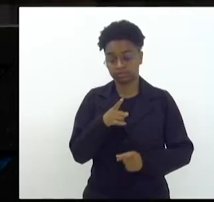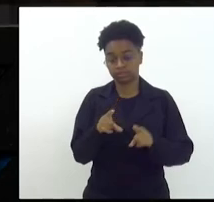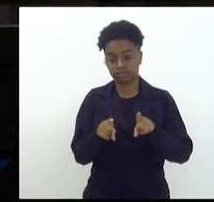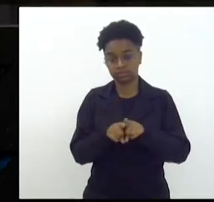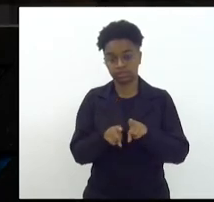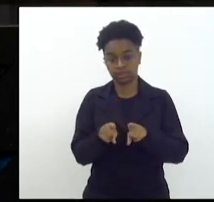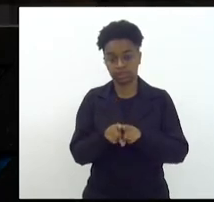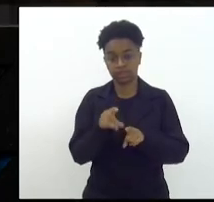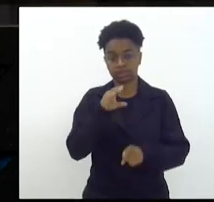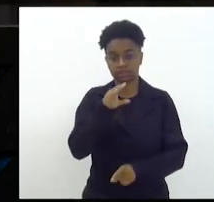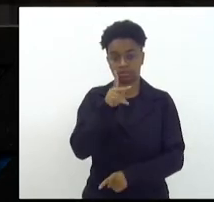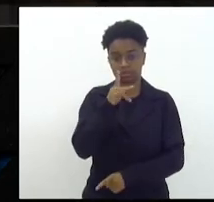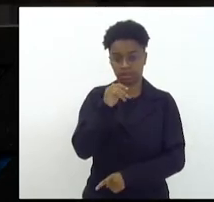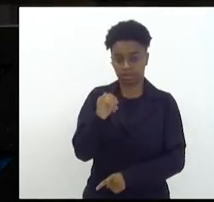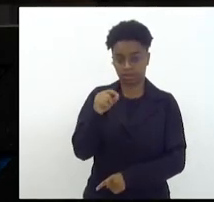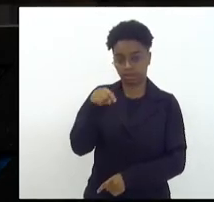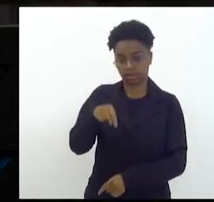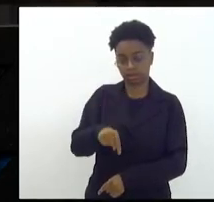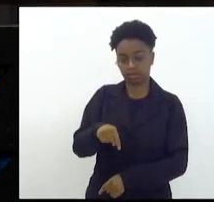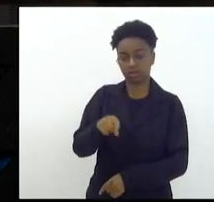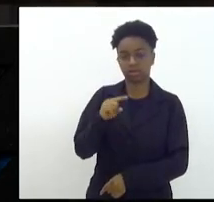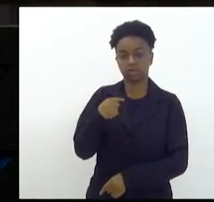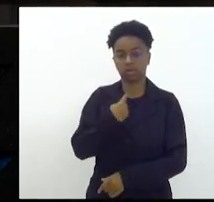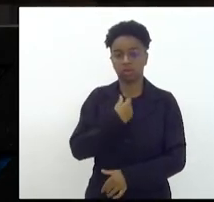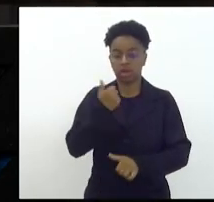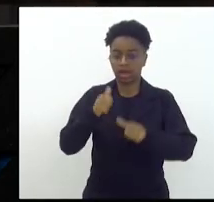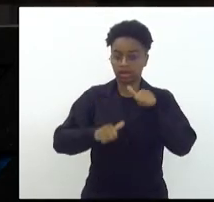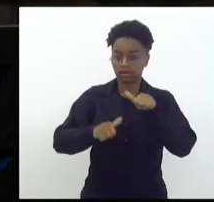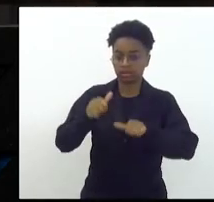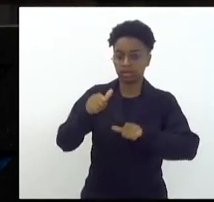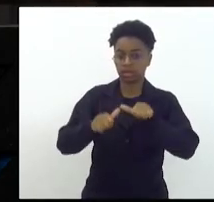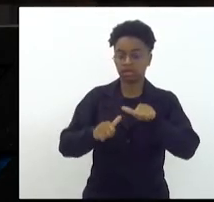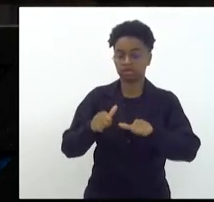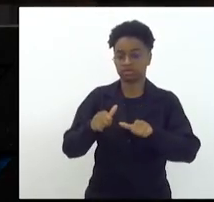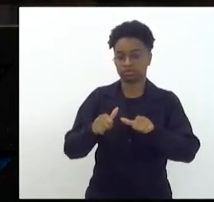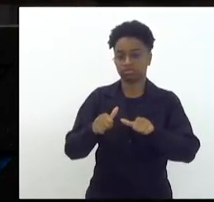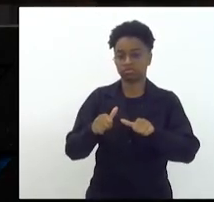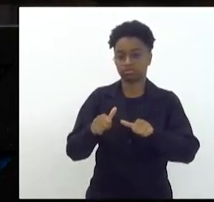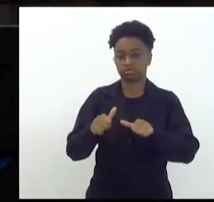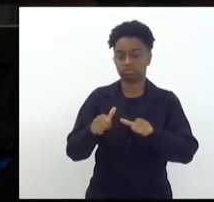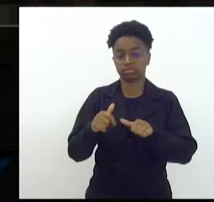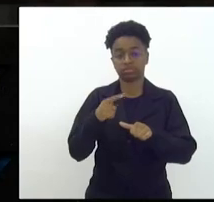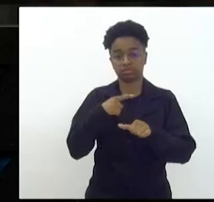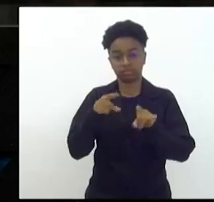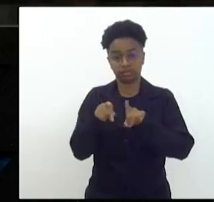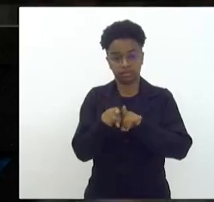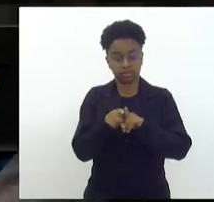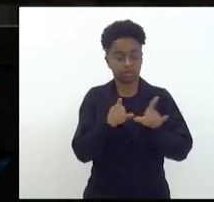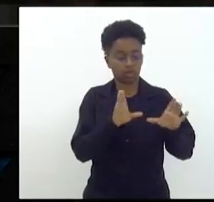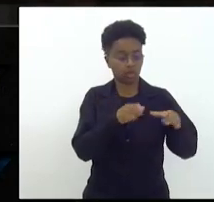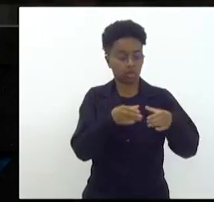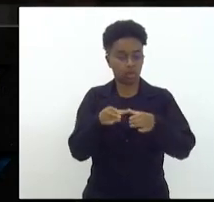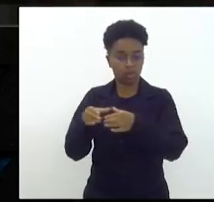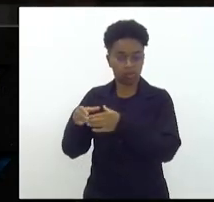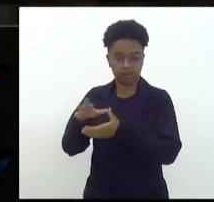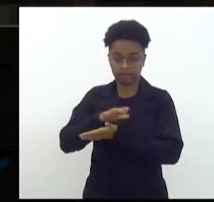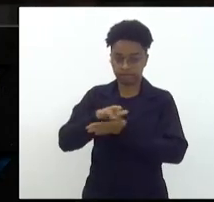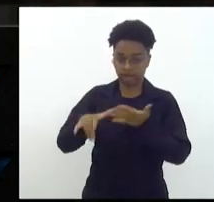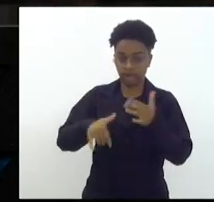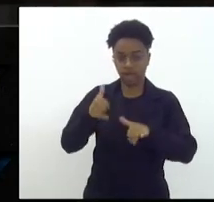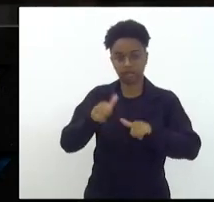uma CPI aqui que tá analisando esse serviço concedidos temos comissões que analisam isso